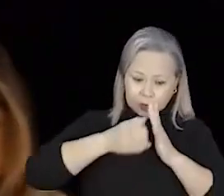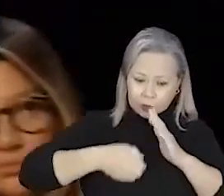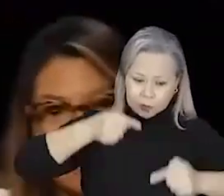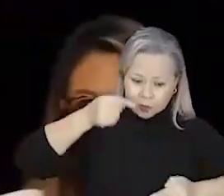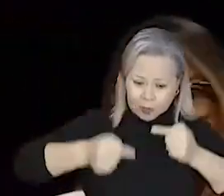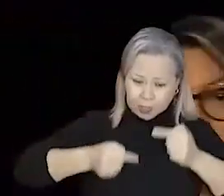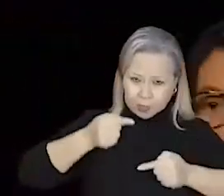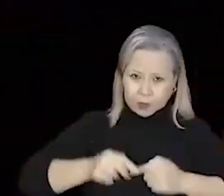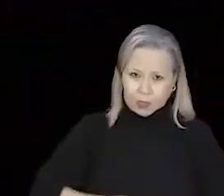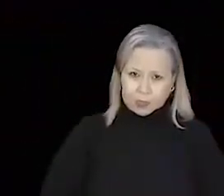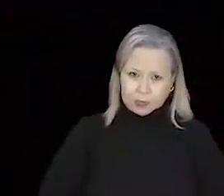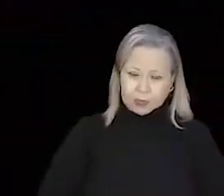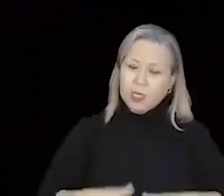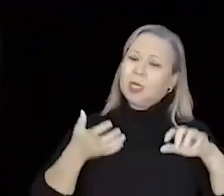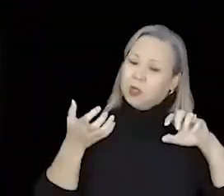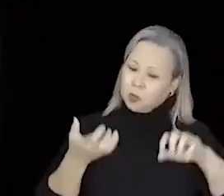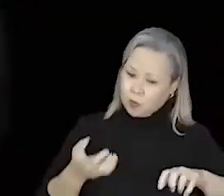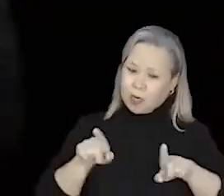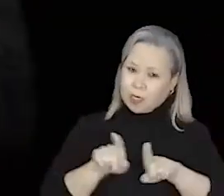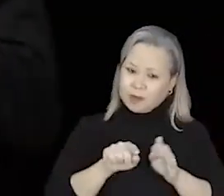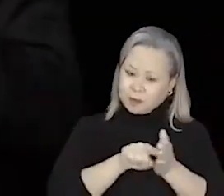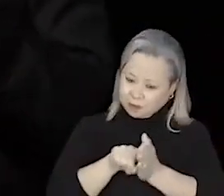políticos e do Congresso Nacional.